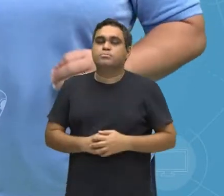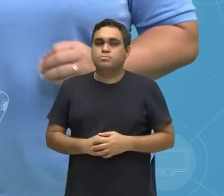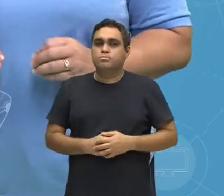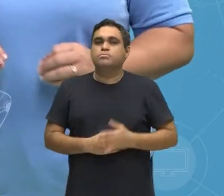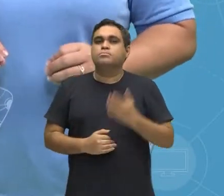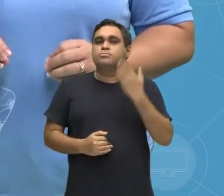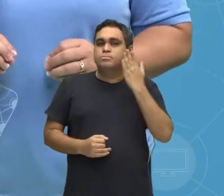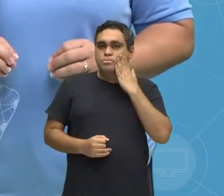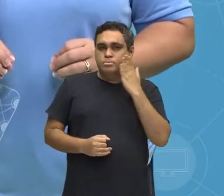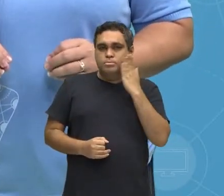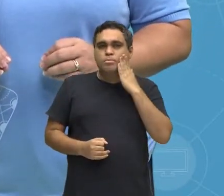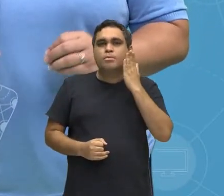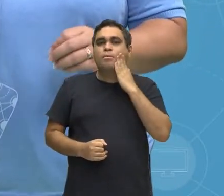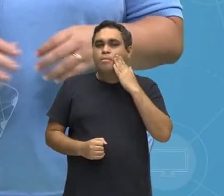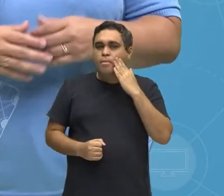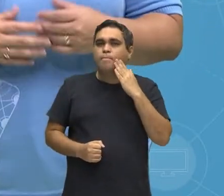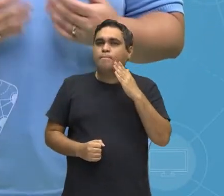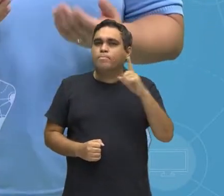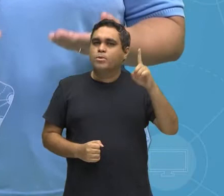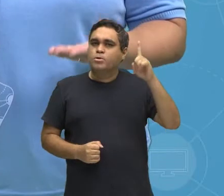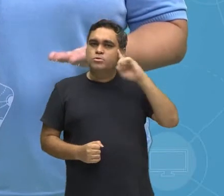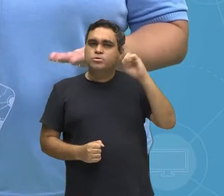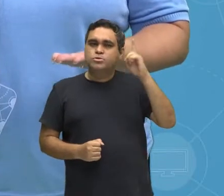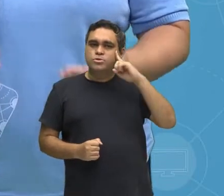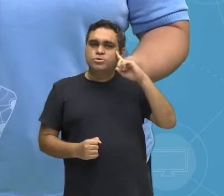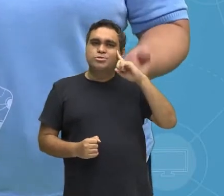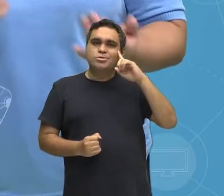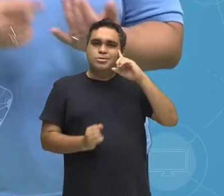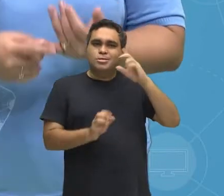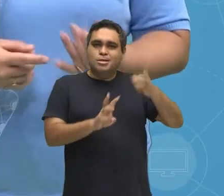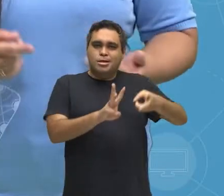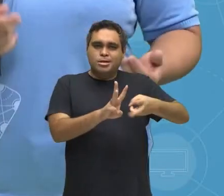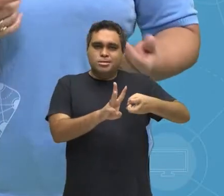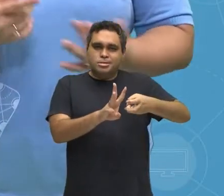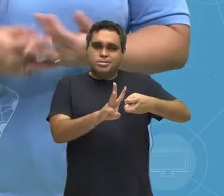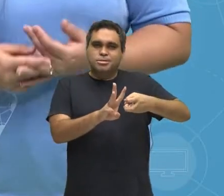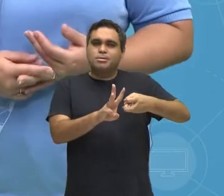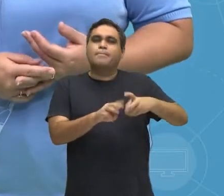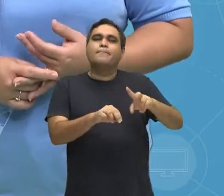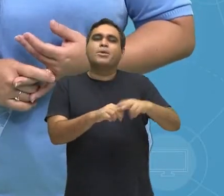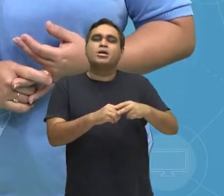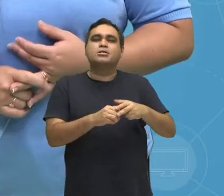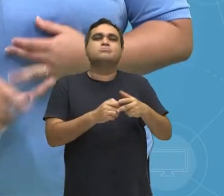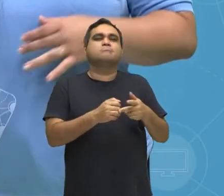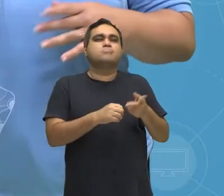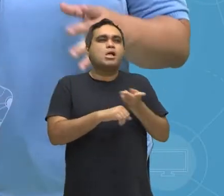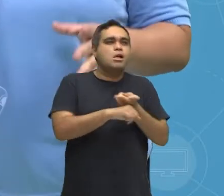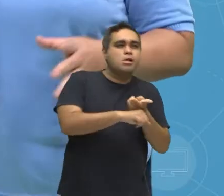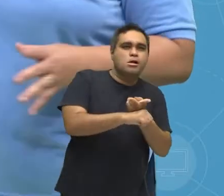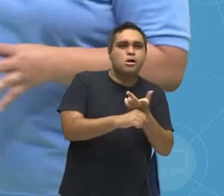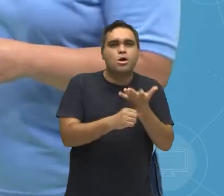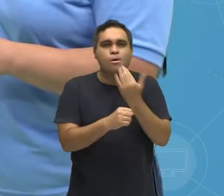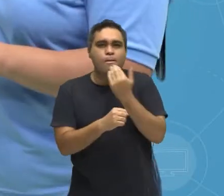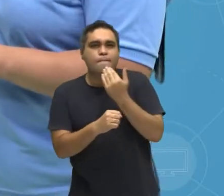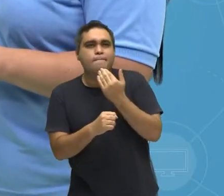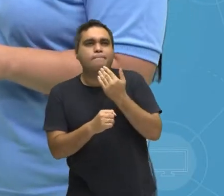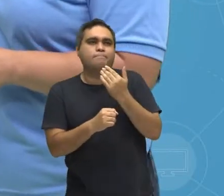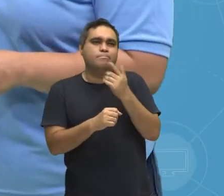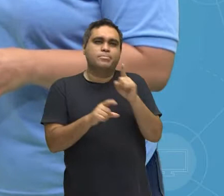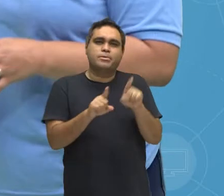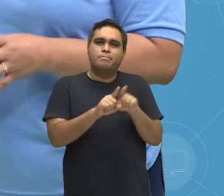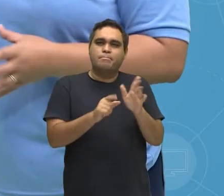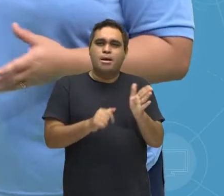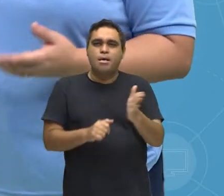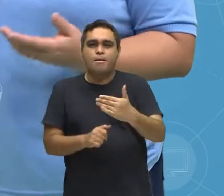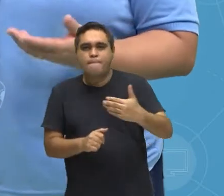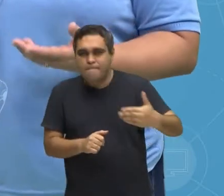fazem parte do dia a dia, né, da vida do indígena, porque eles caçam, eles pescam, né, todos com esse